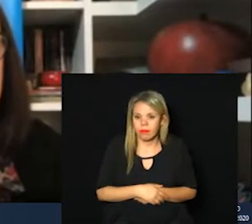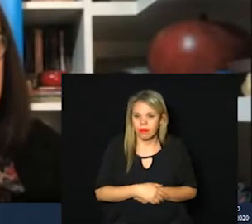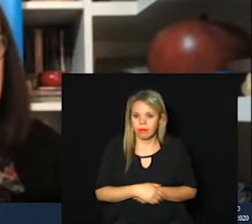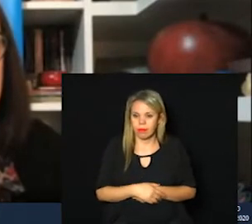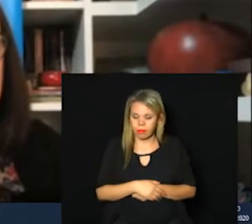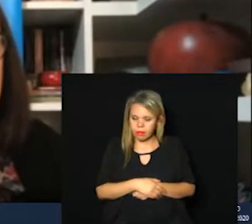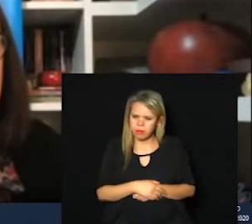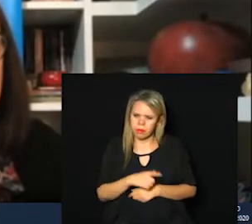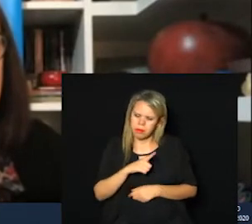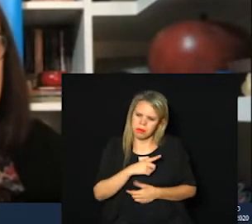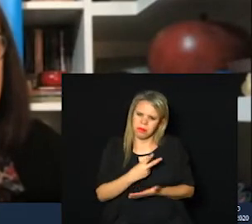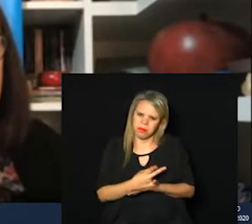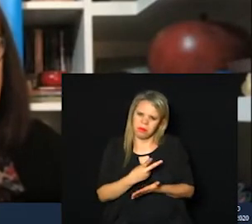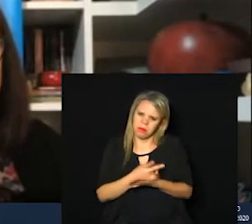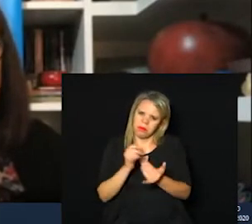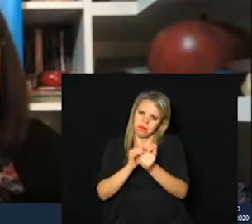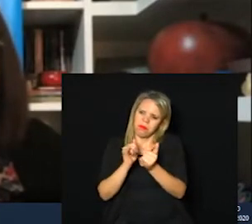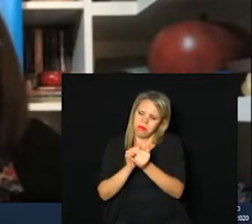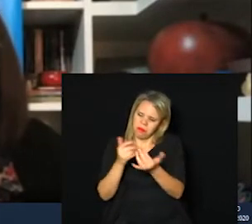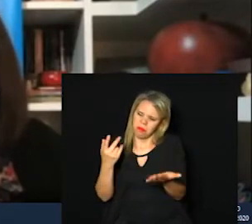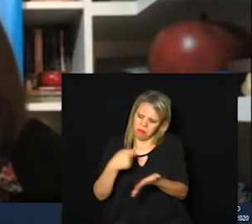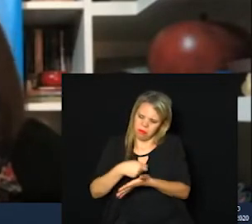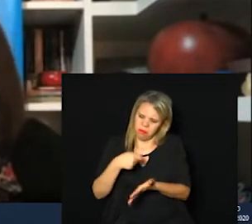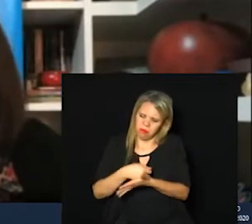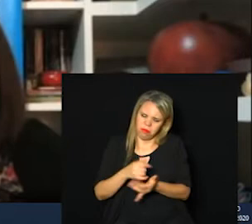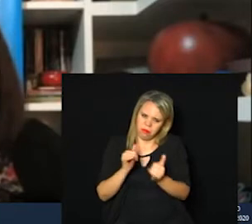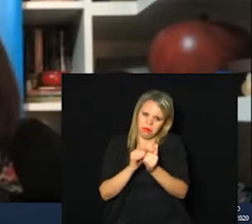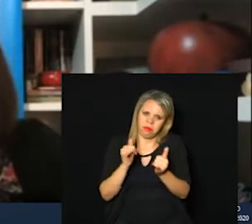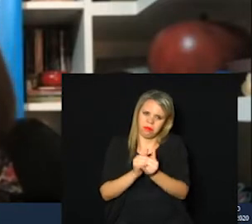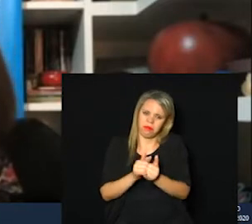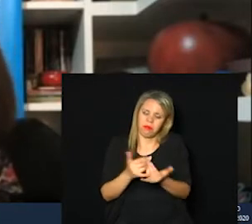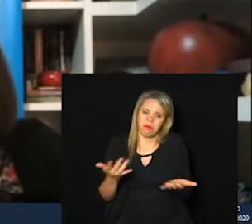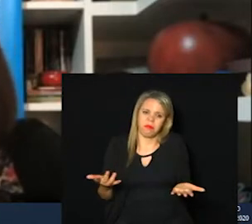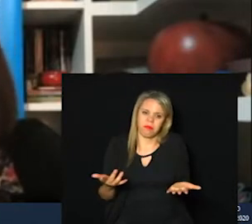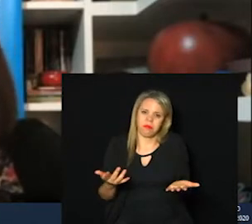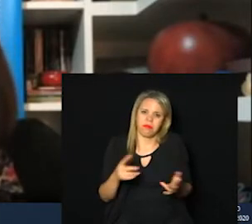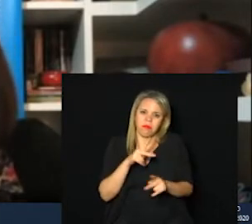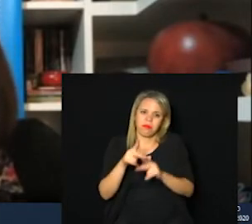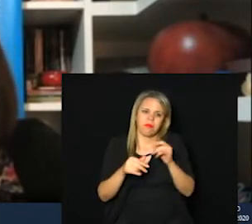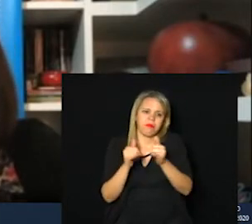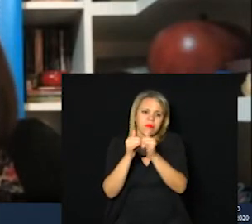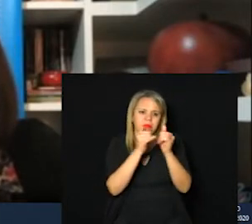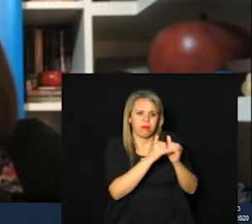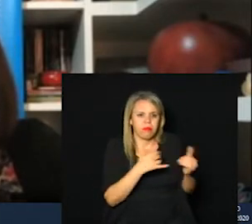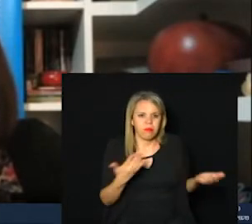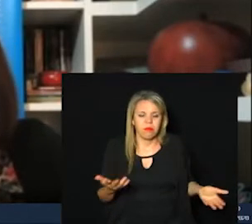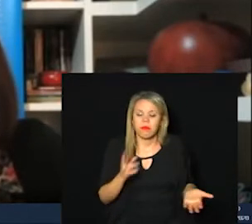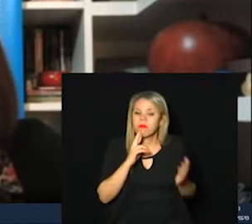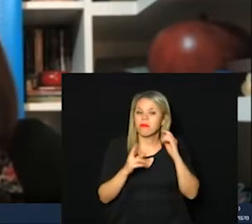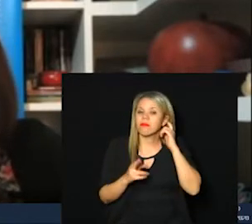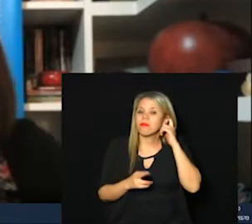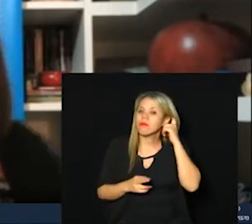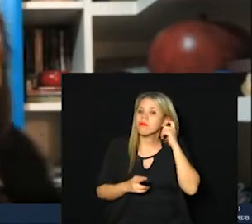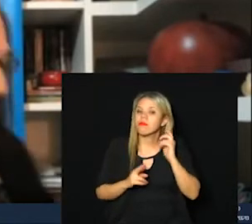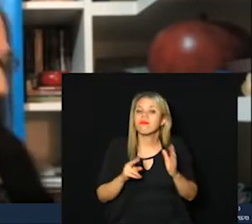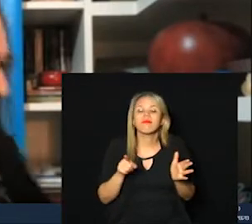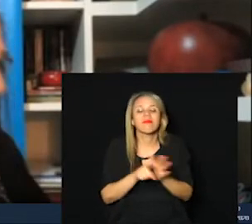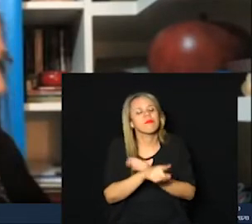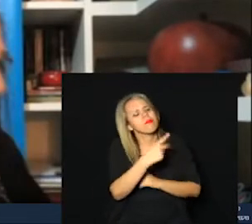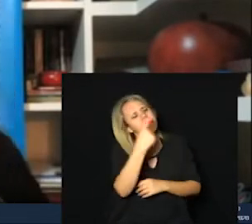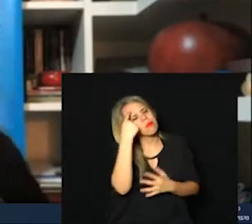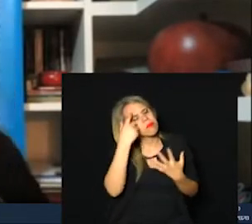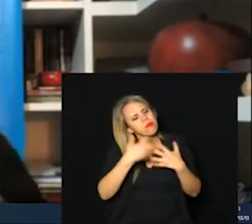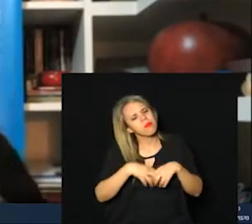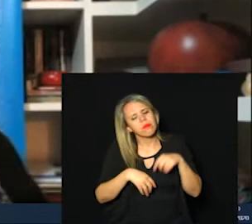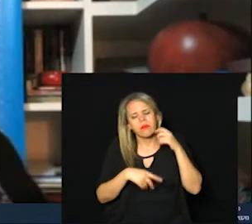eu tenho mesmo que perdoar? Um dia que caiu a perdoar uns aos outros. Para responder a pergunta dela, eu pensei um pouco e